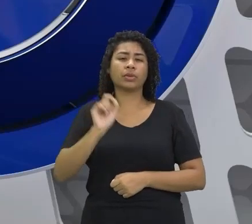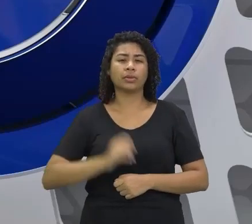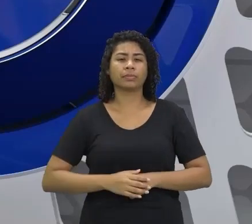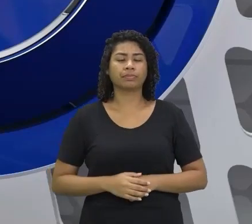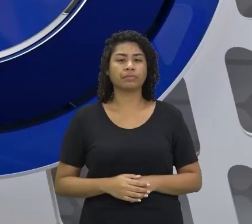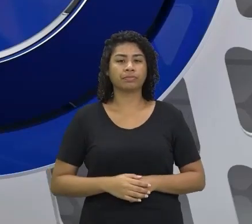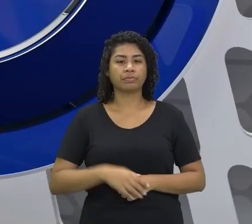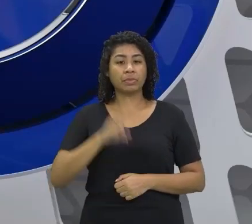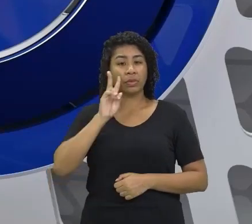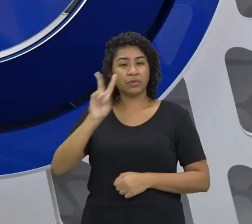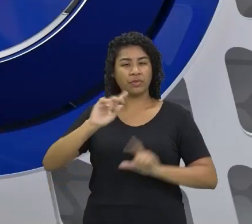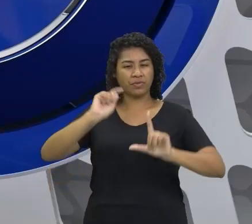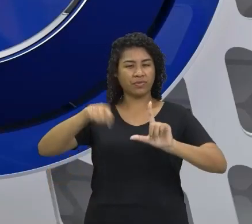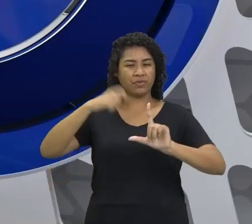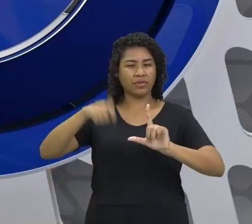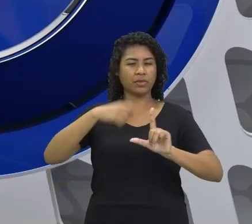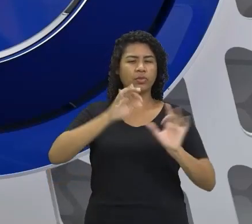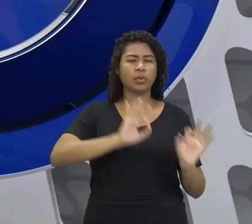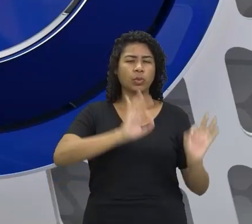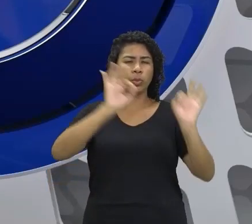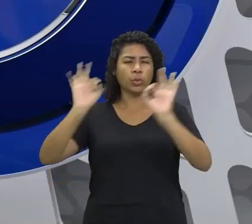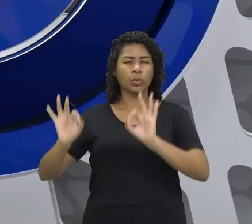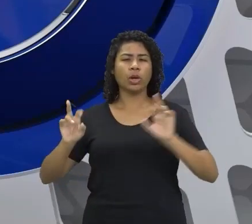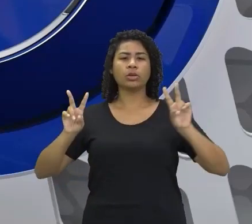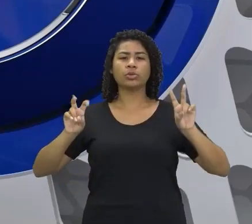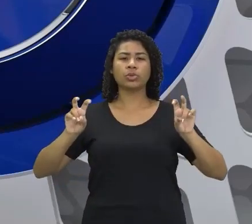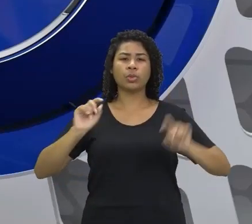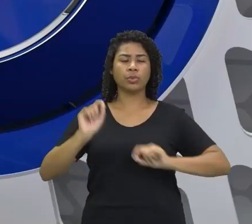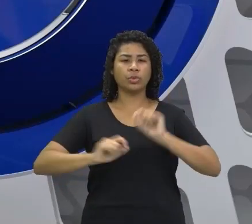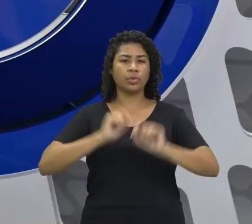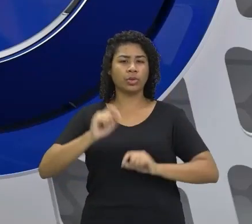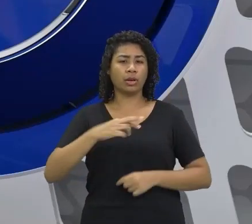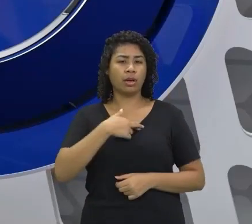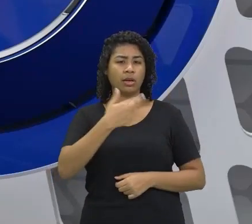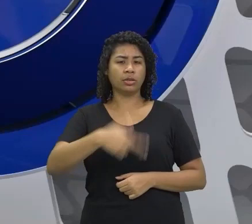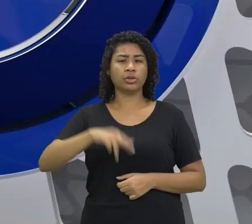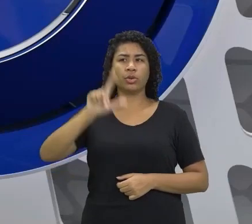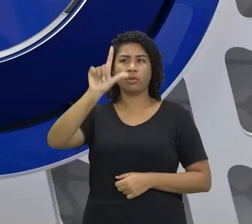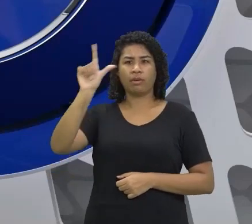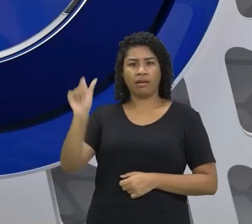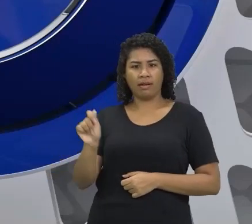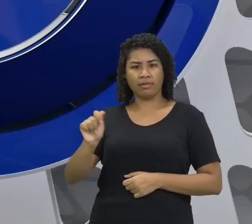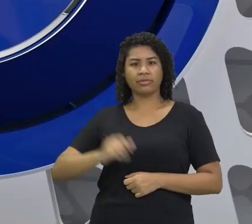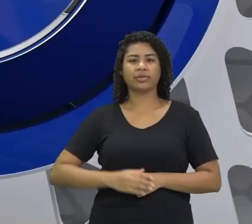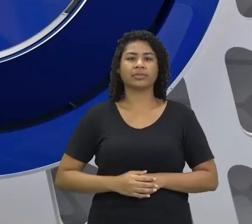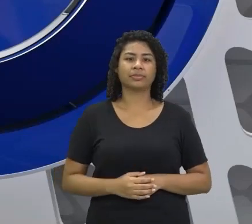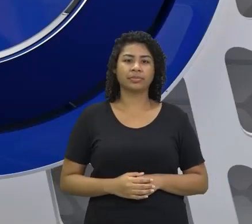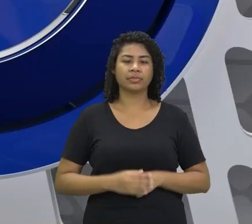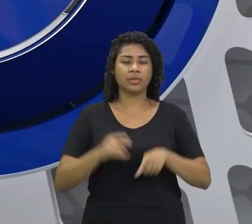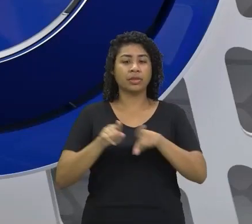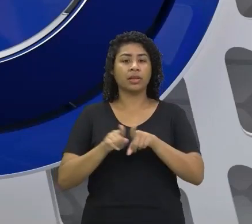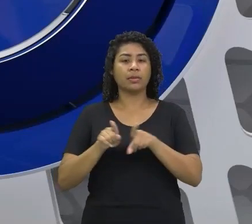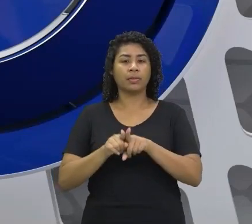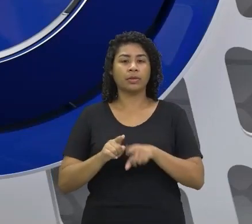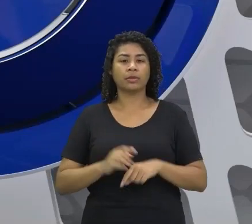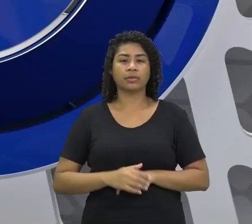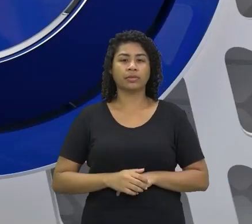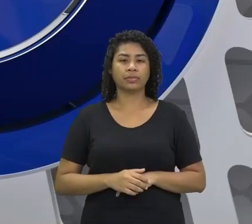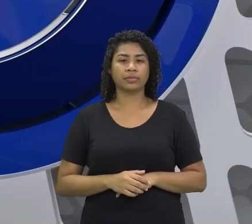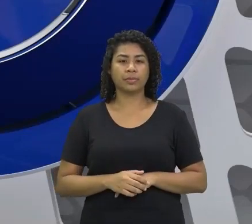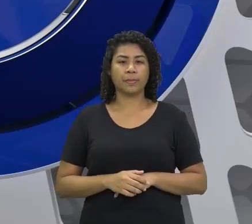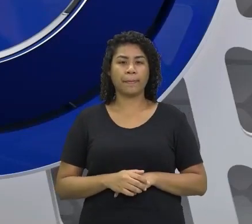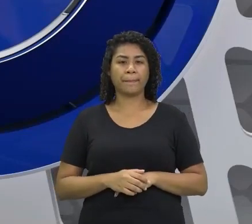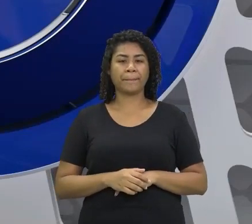pequeno vídeo que eu produzi sobre o que é religião africana e também o que, de certa forma, tem